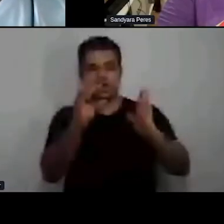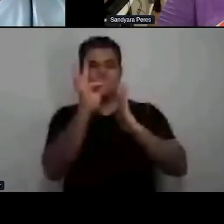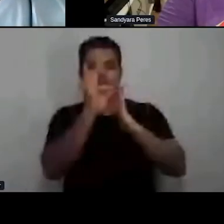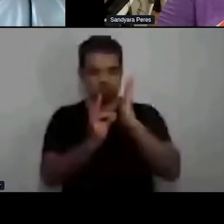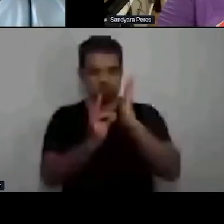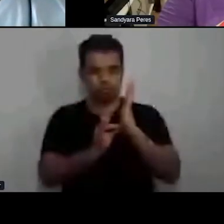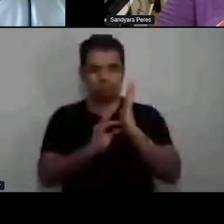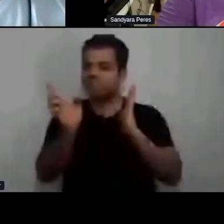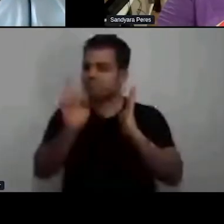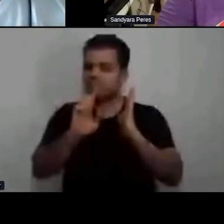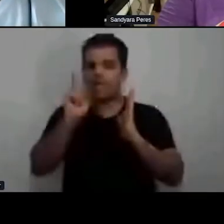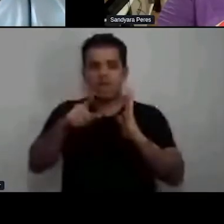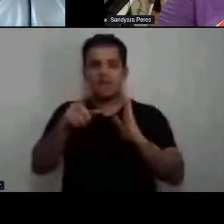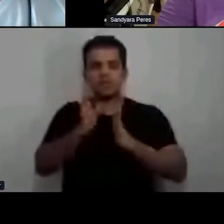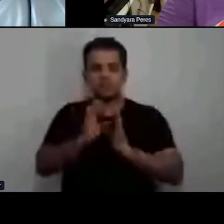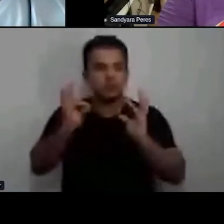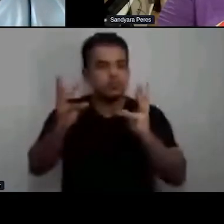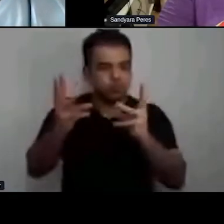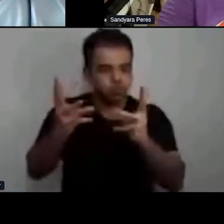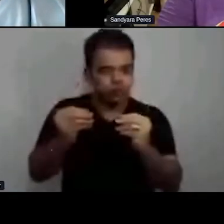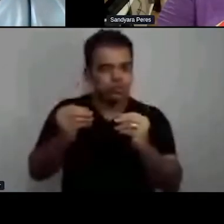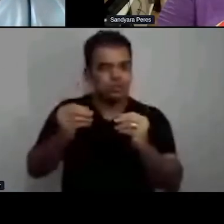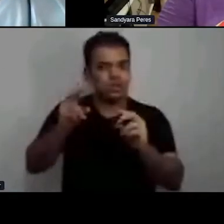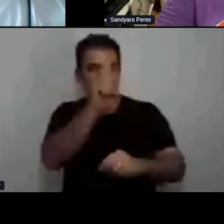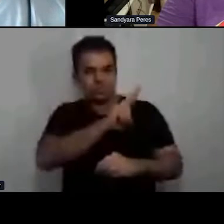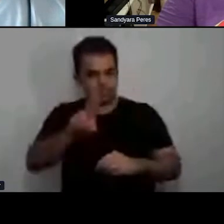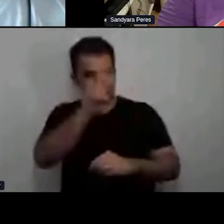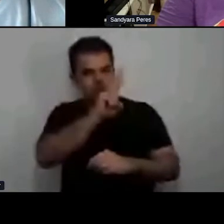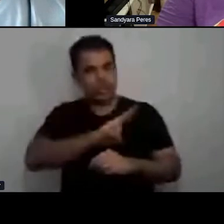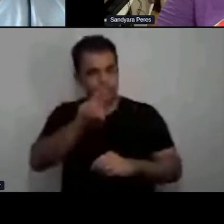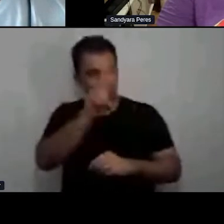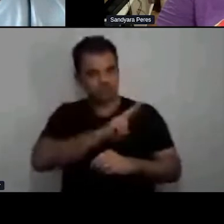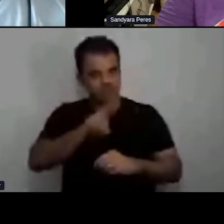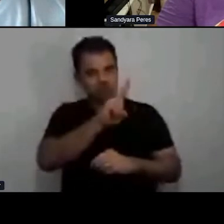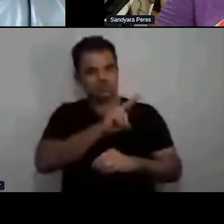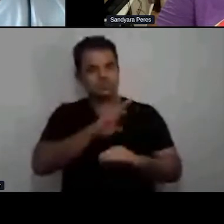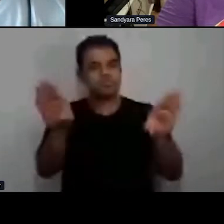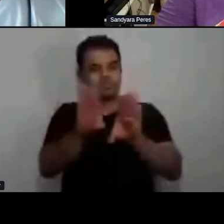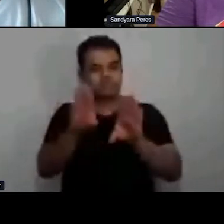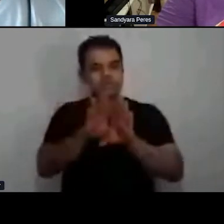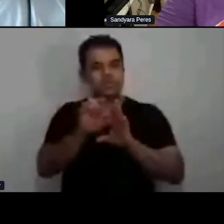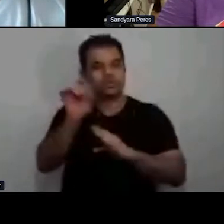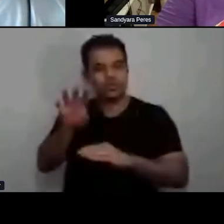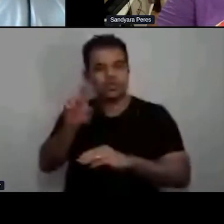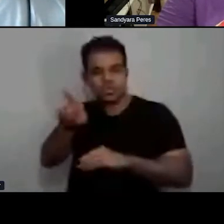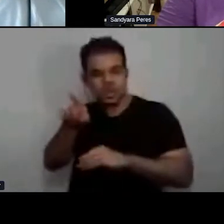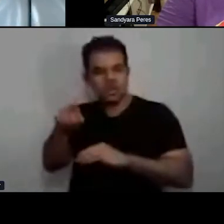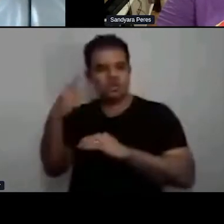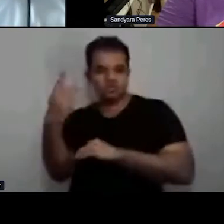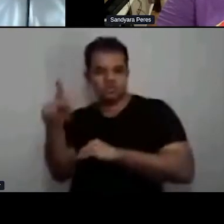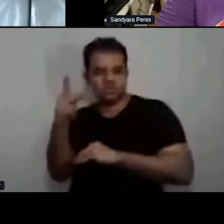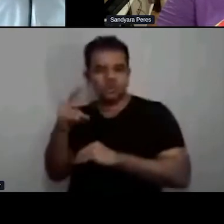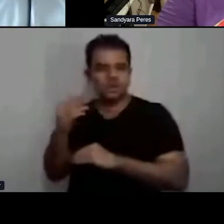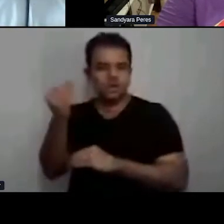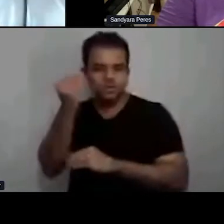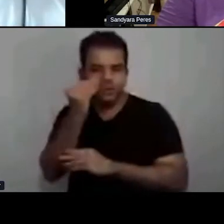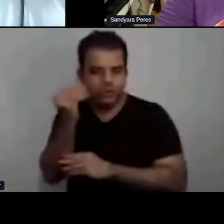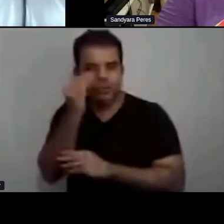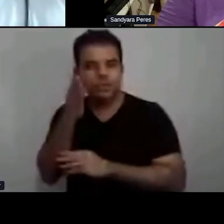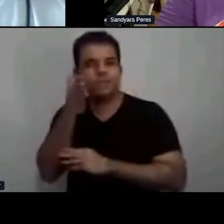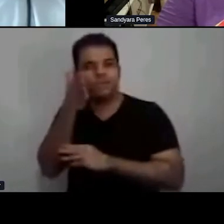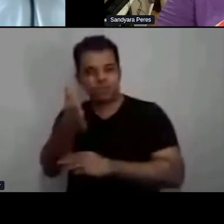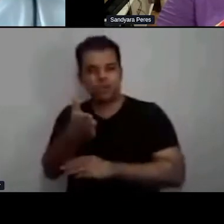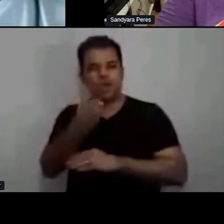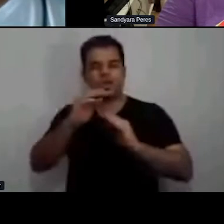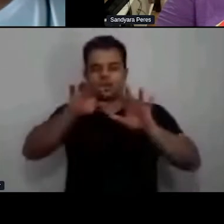do usuário como um todo. Então, se o UX-Writer, quando ele foi lá e redigiu um